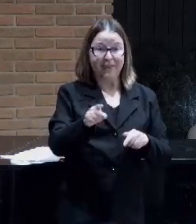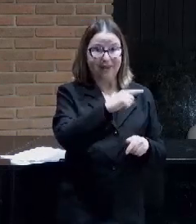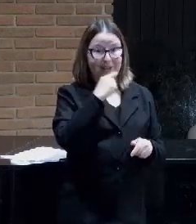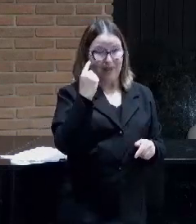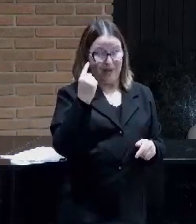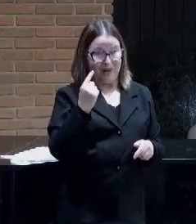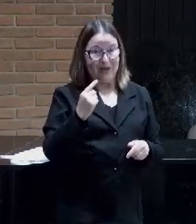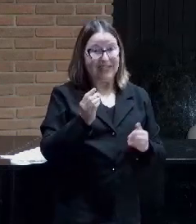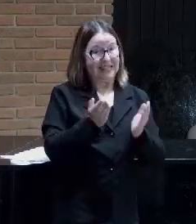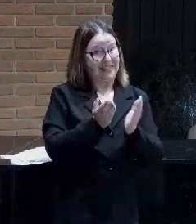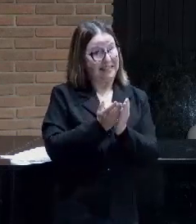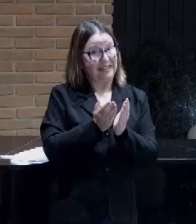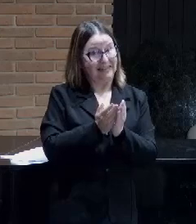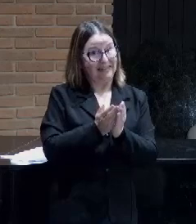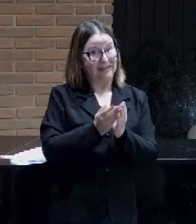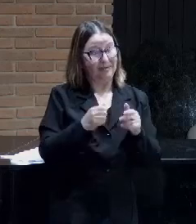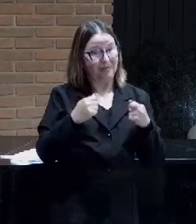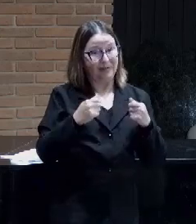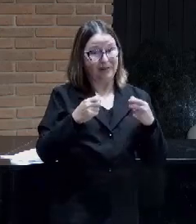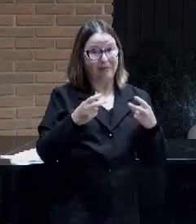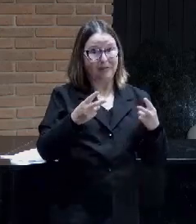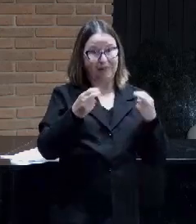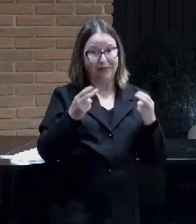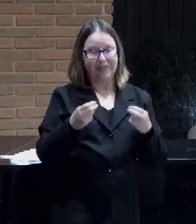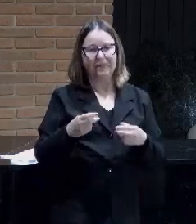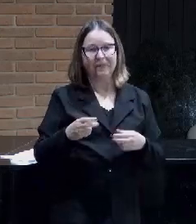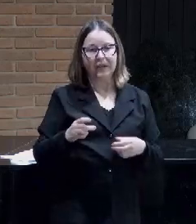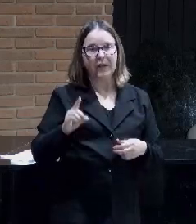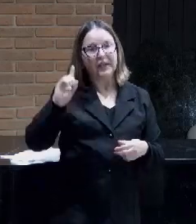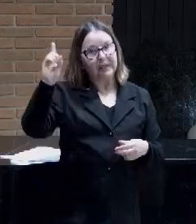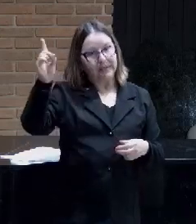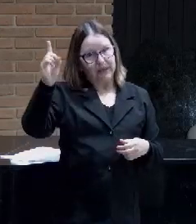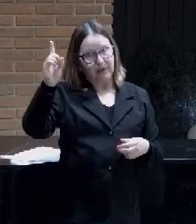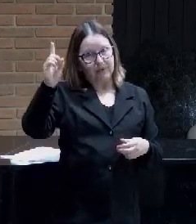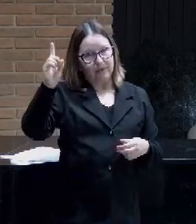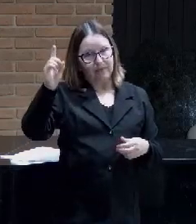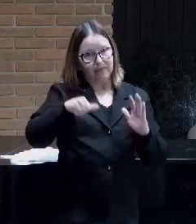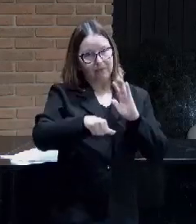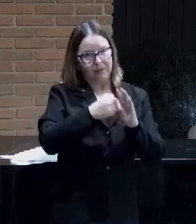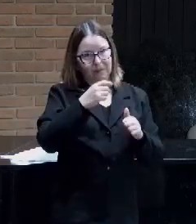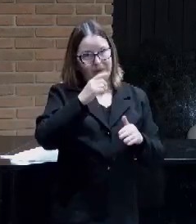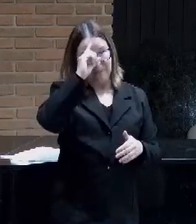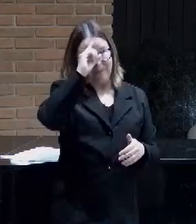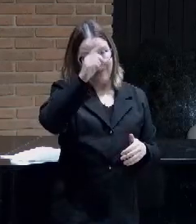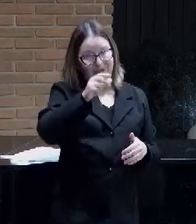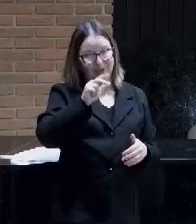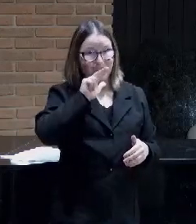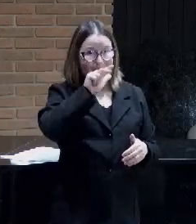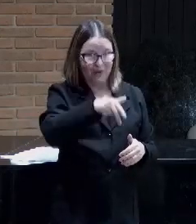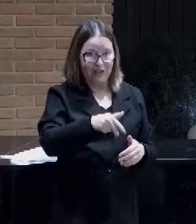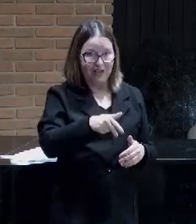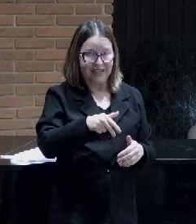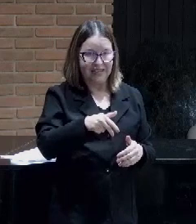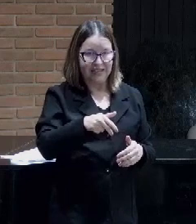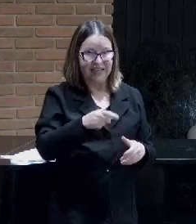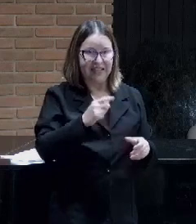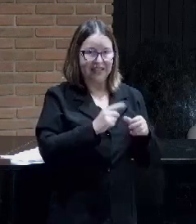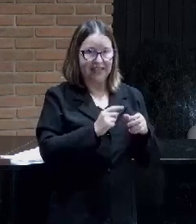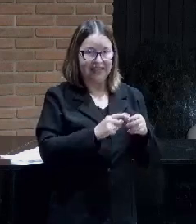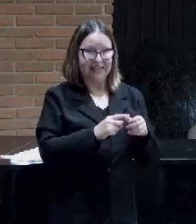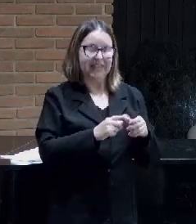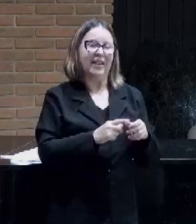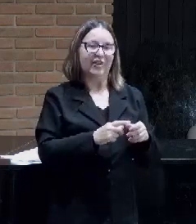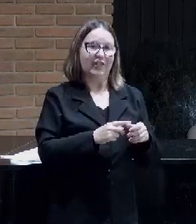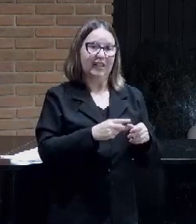cara de Jonas. Deus manda Jonas ir a Nínive, pregar contra essa cidade pagã, para que talvez eles se